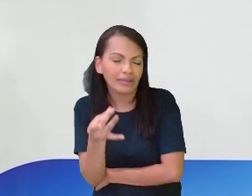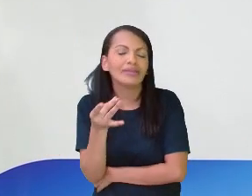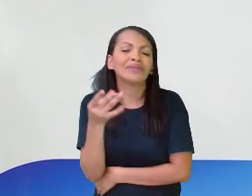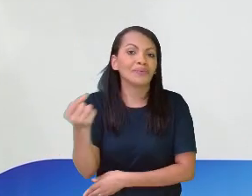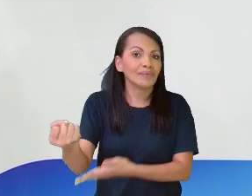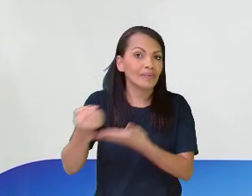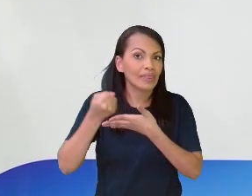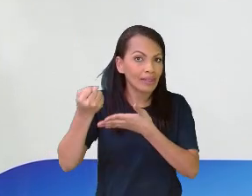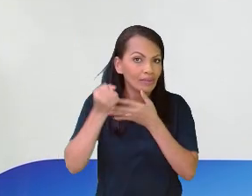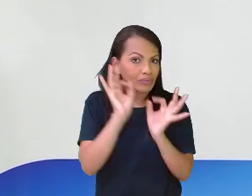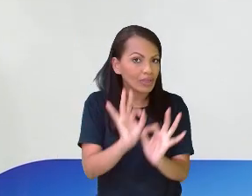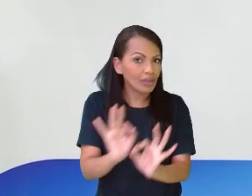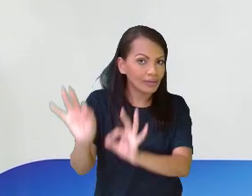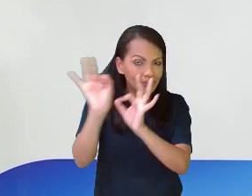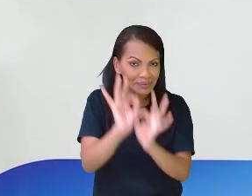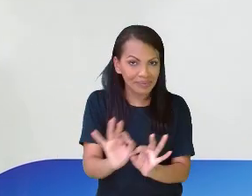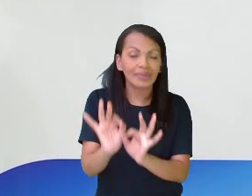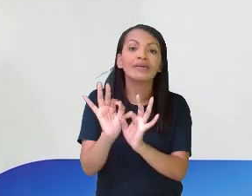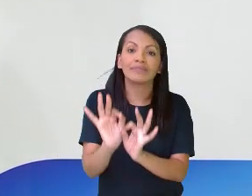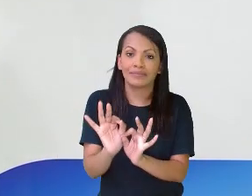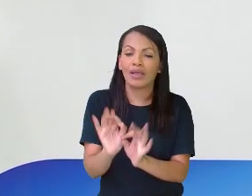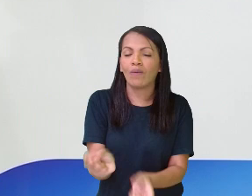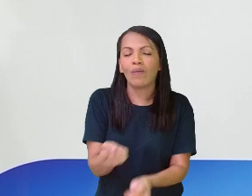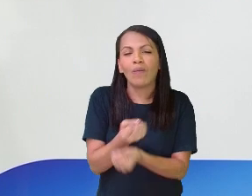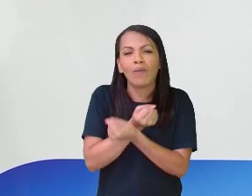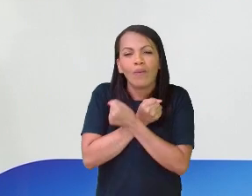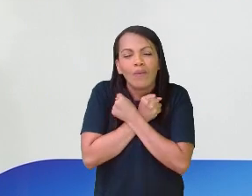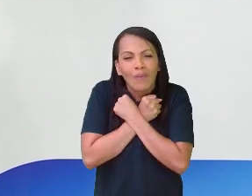nos acompanhando. Gente, um